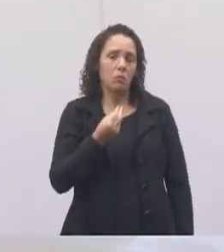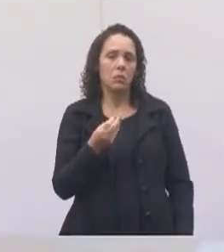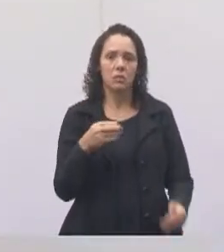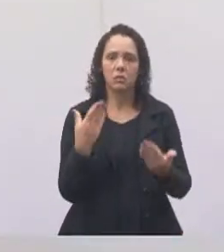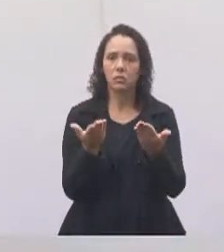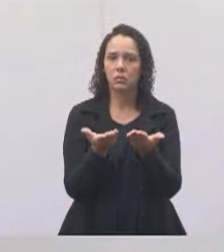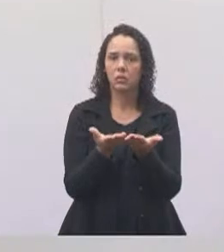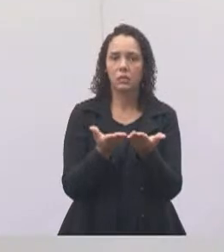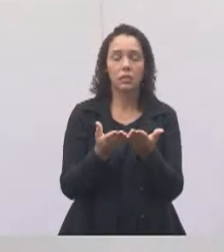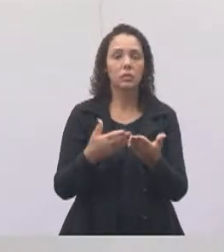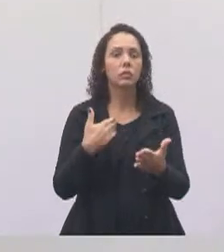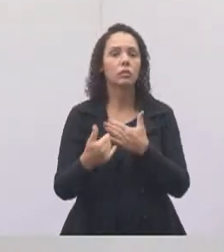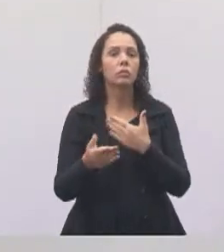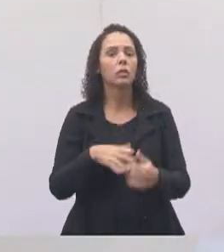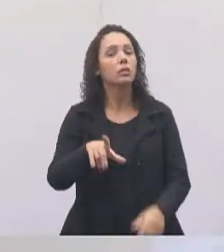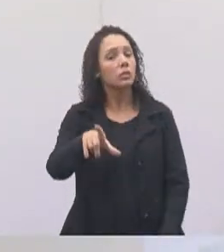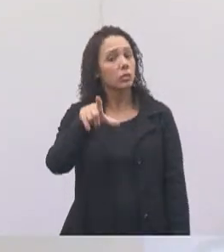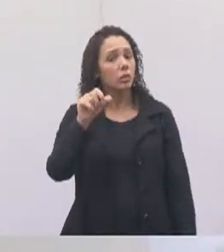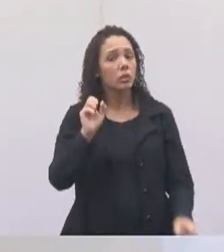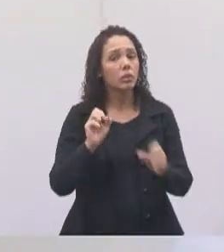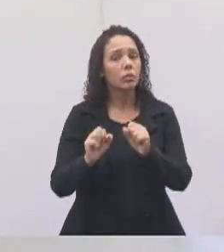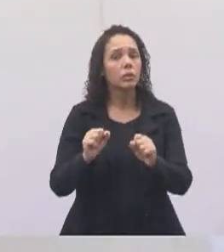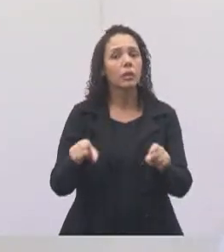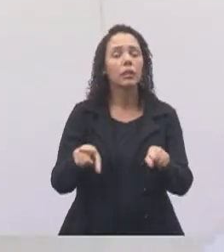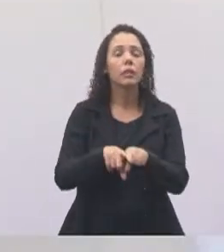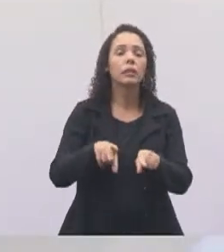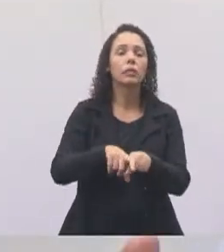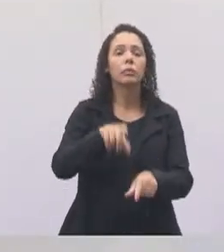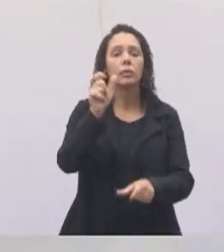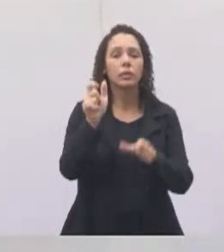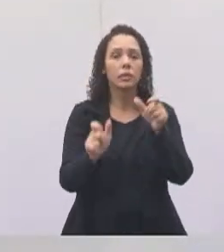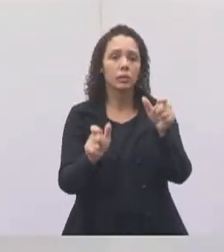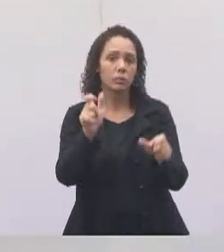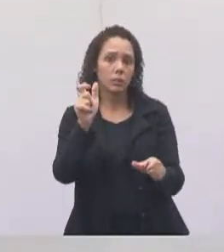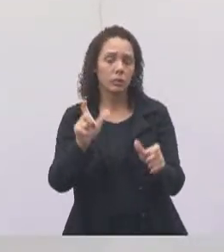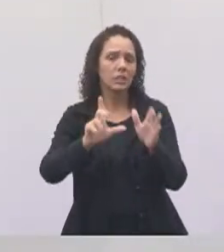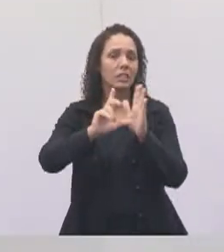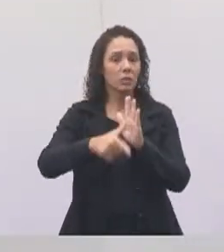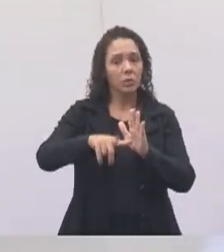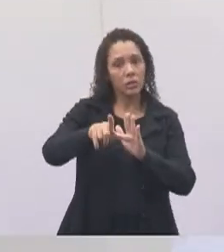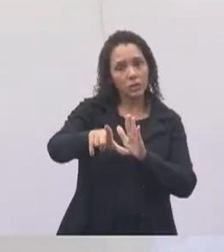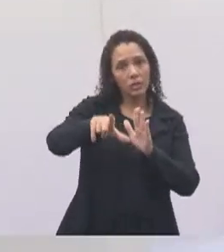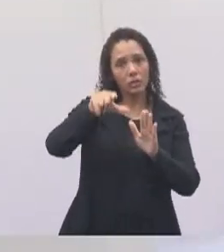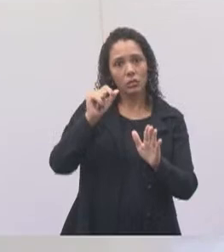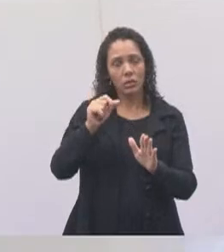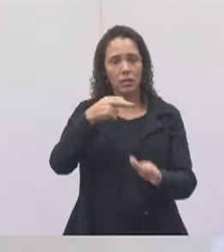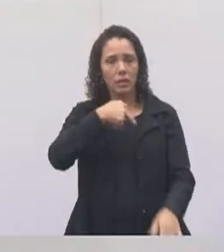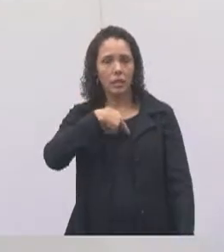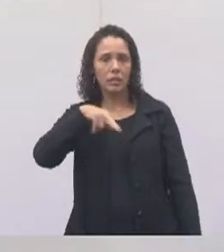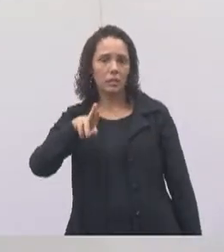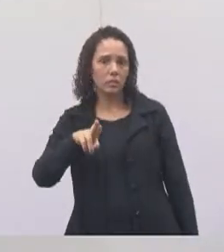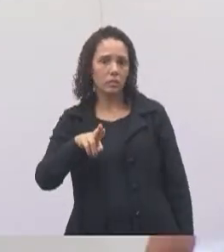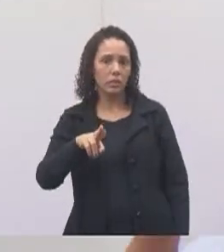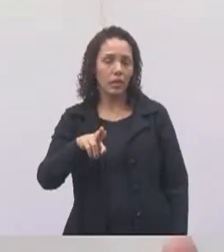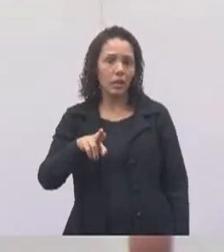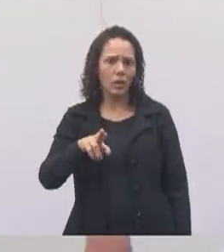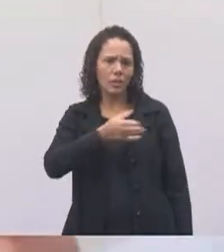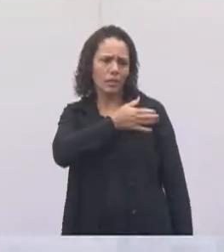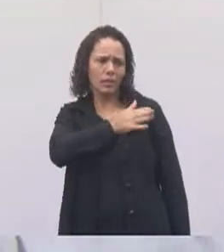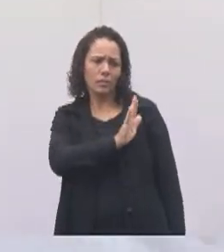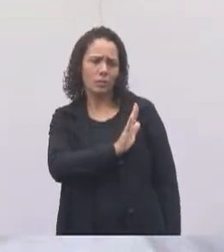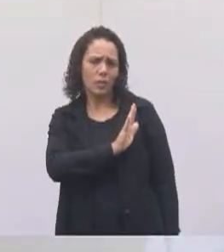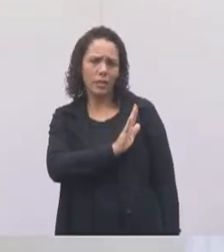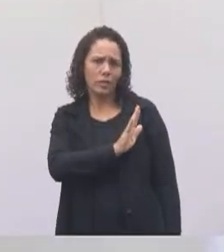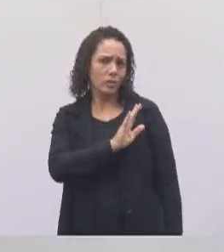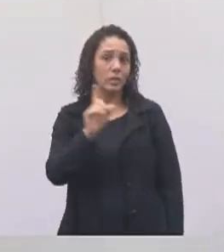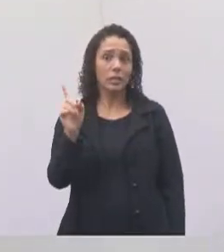ter a liberdade de escolha. E também as pessoas, depois que você escolher a sua religião, não ter aquela discriminação, por